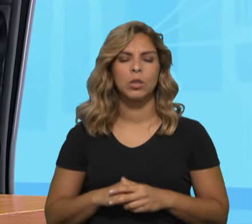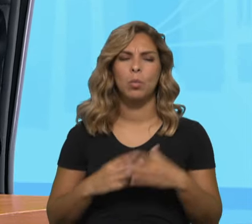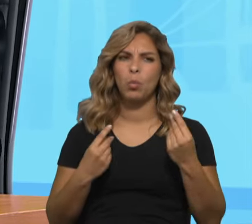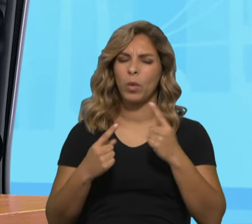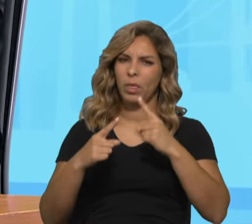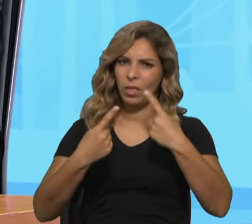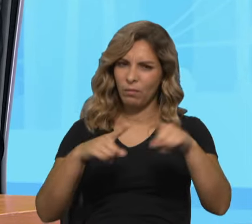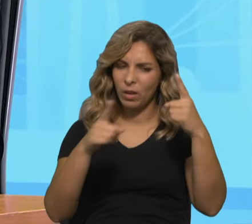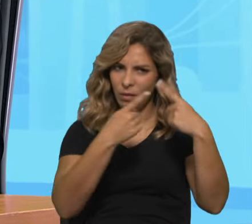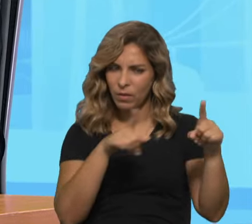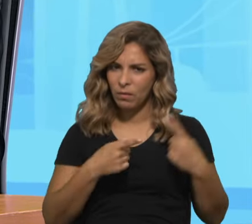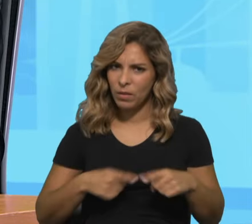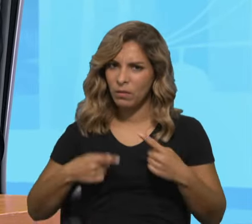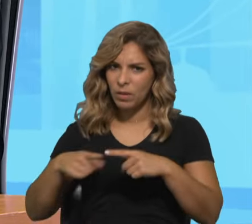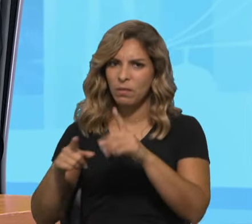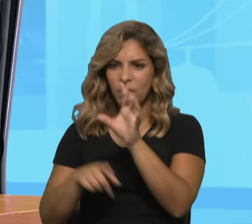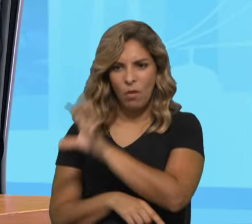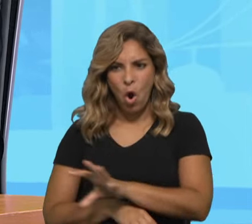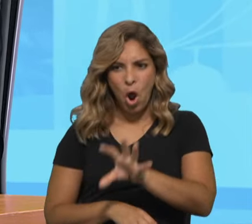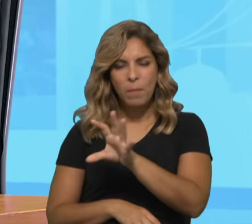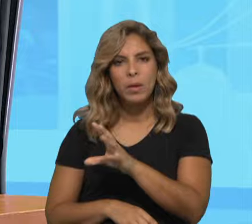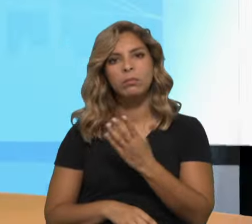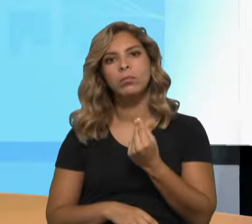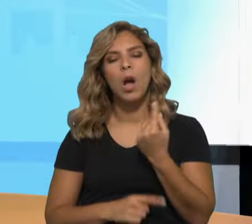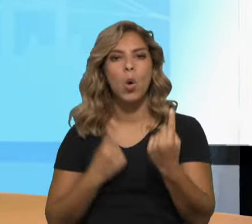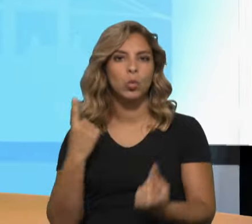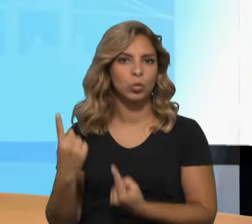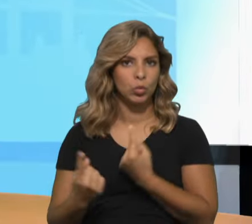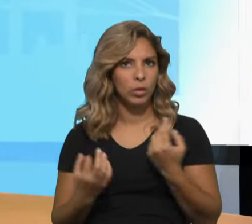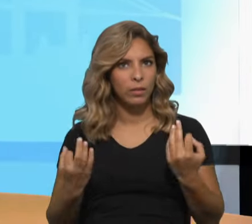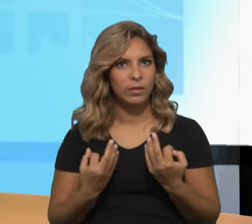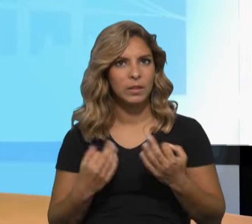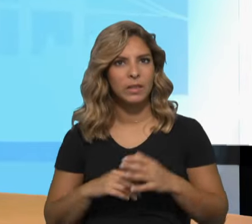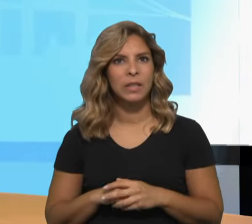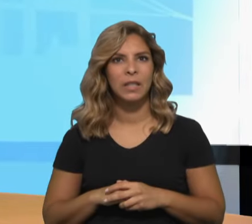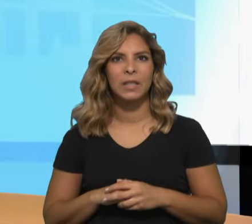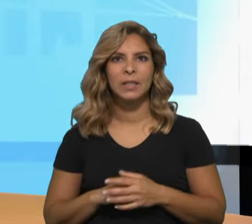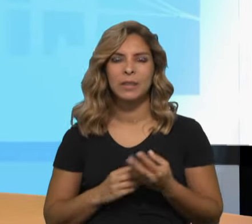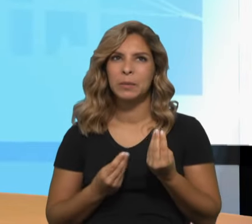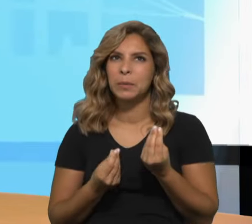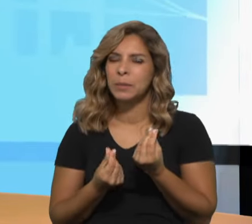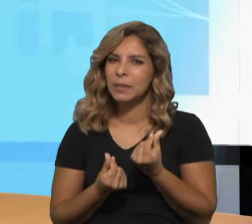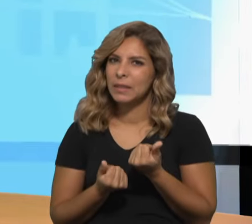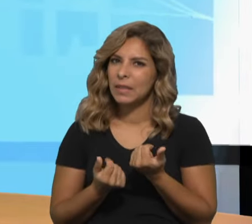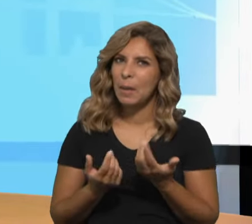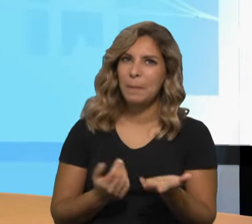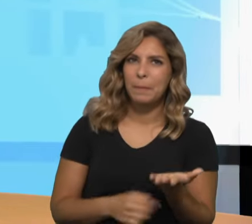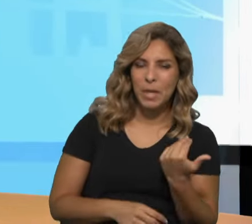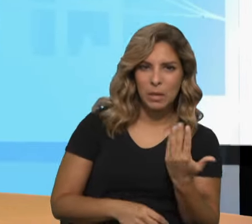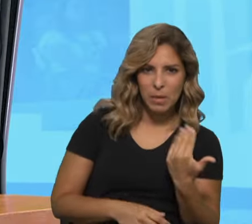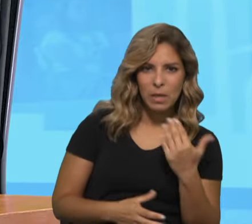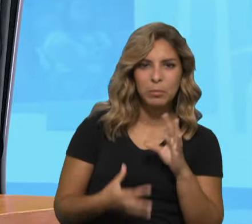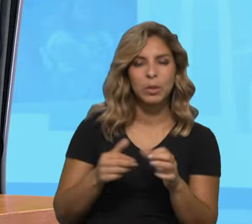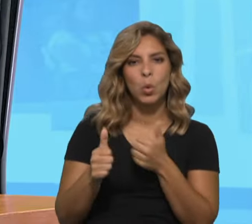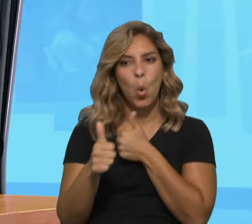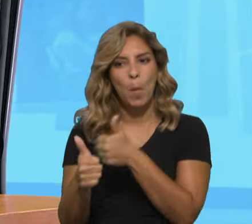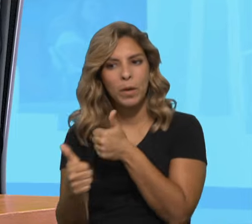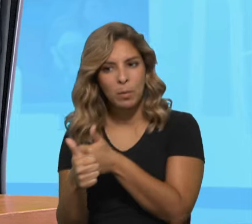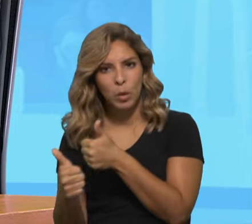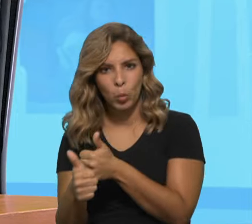muito diversificadas, muitas denominações, de alguma forma escapa um bocadinho ao acompanhamento deste grupo de